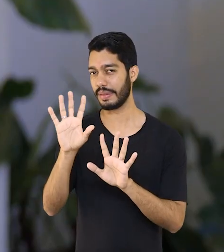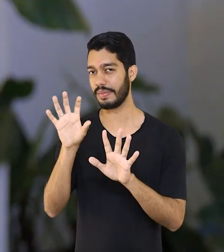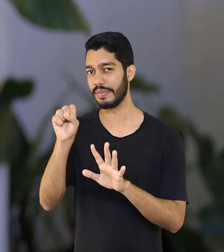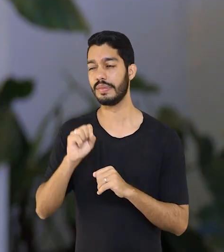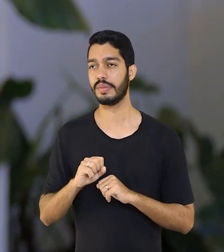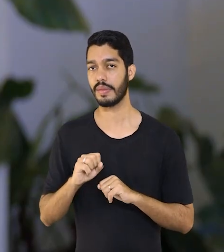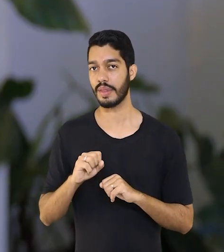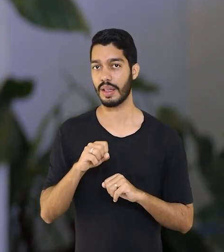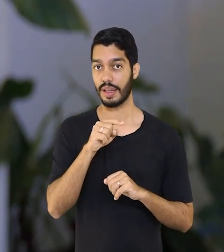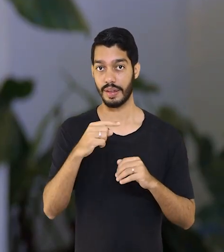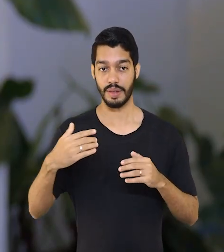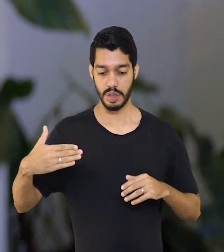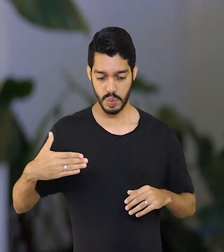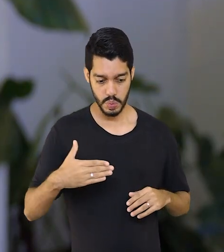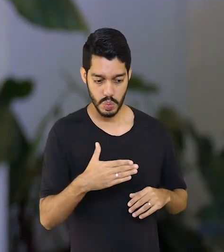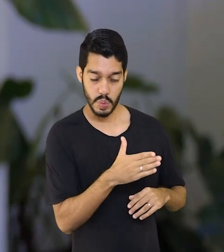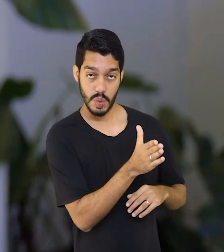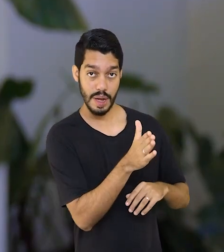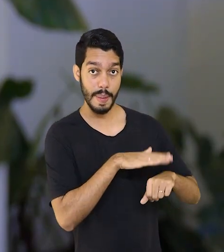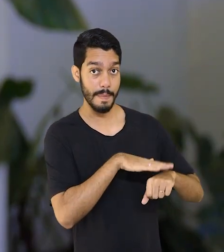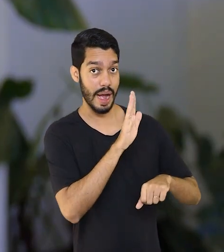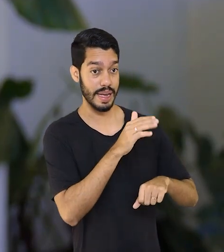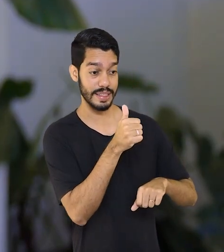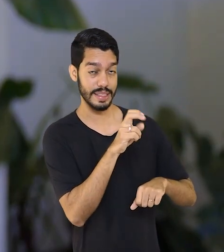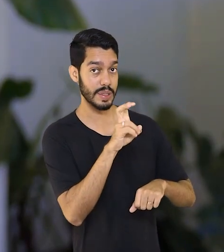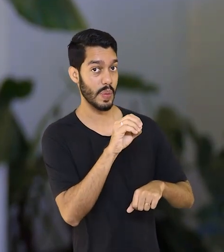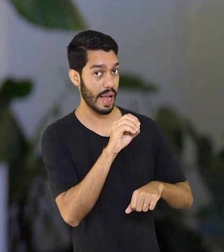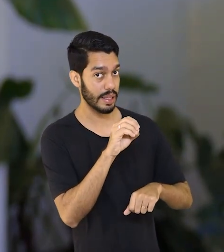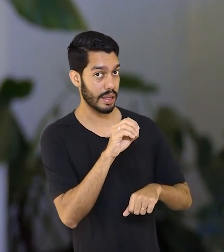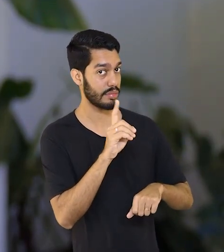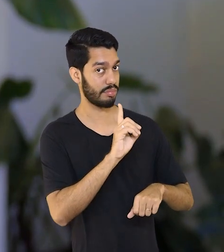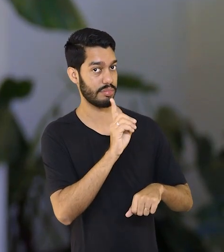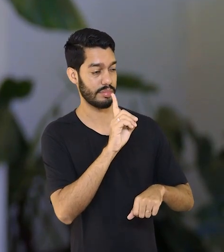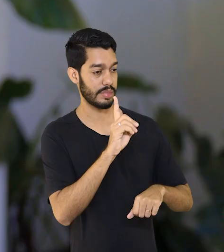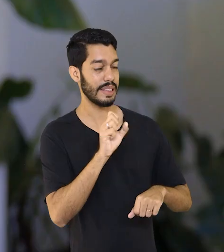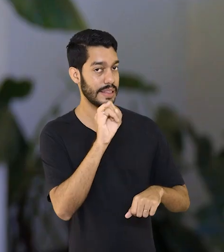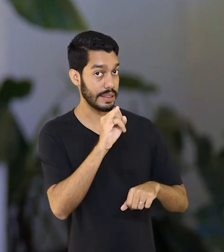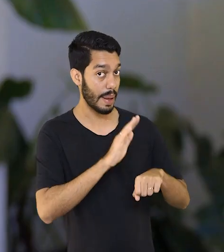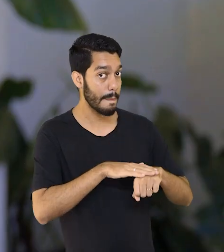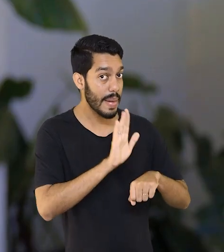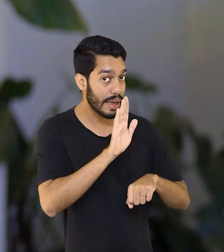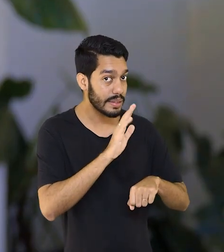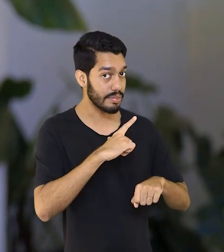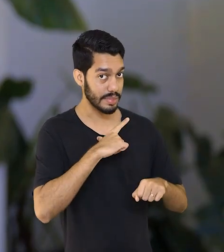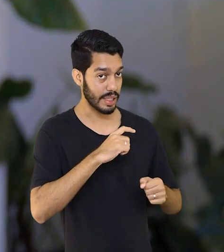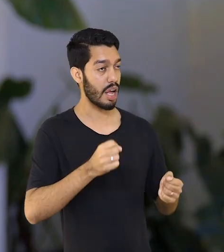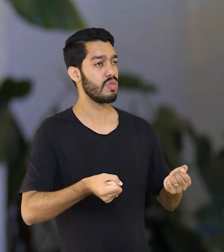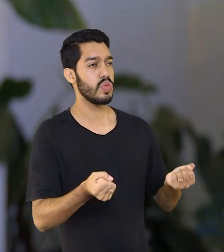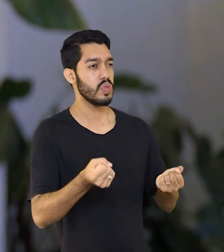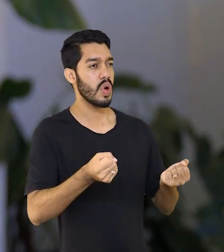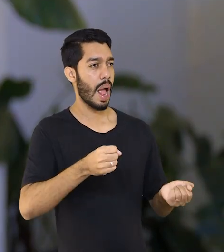o 1,5. Não faça aquela curva mais de 150 km por hora. Se você fizer a 150 km por